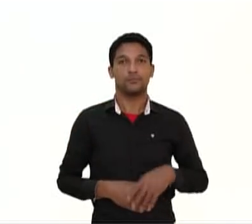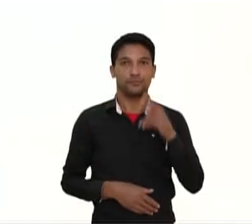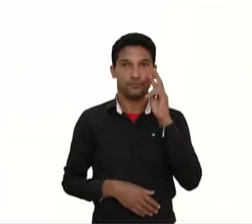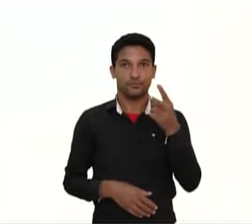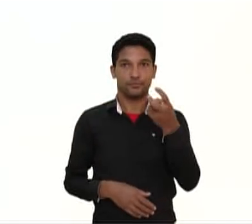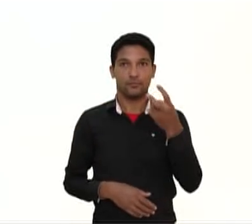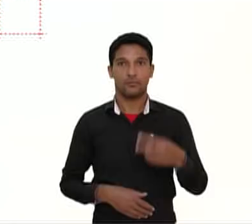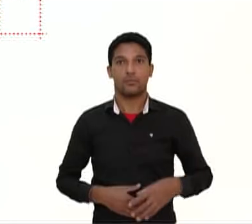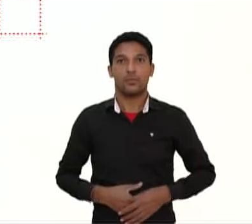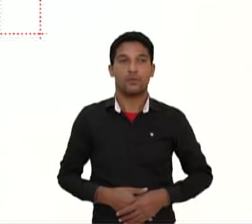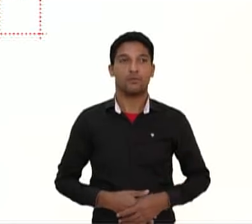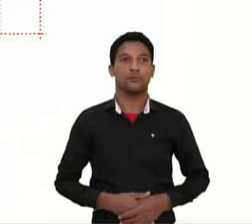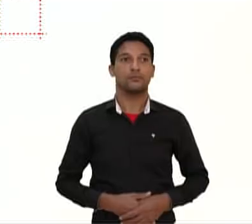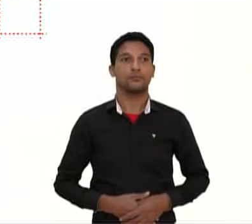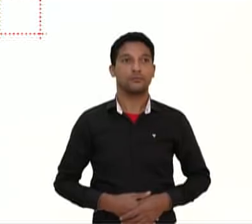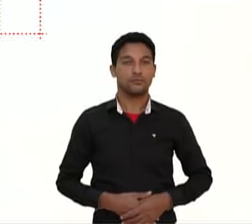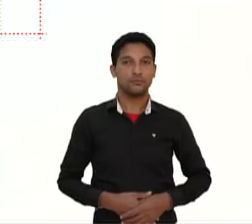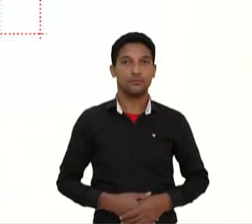Tá?